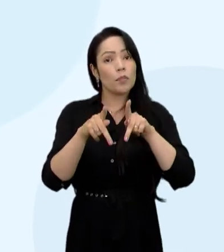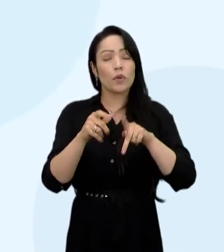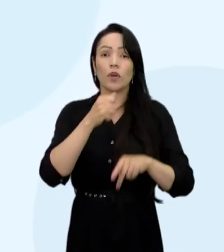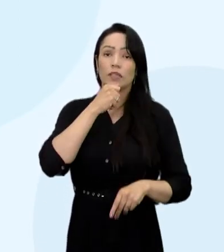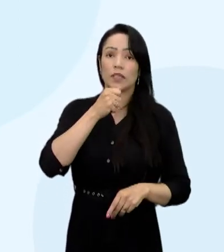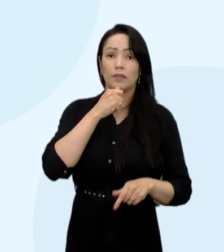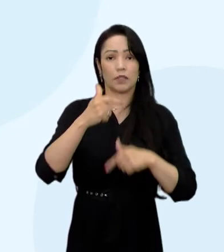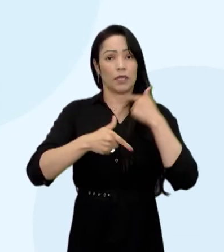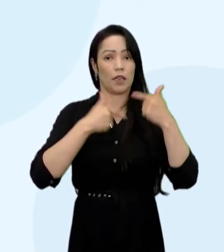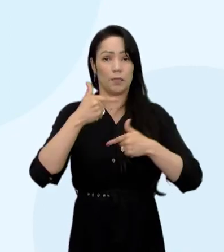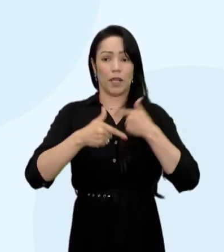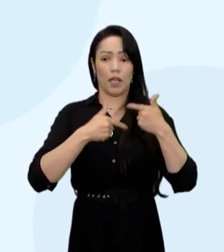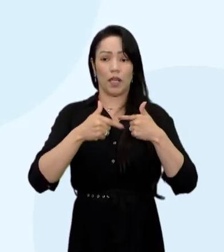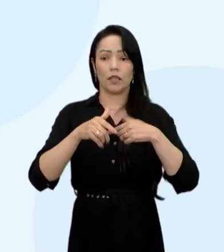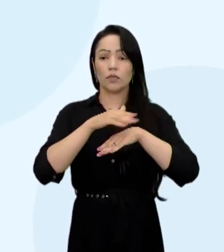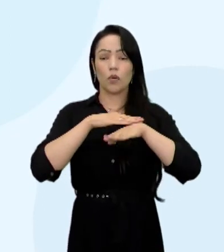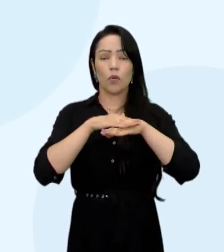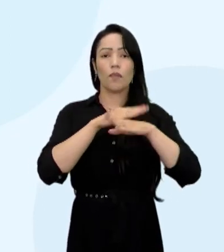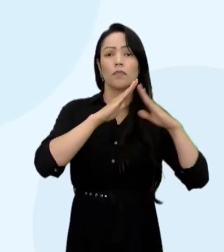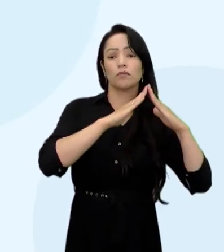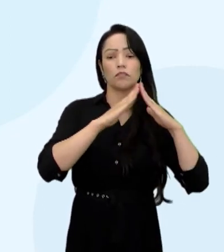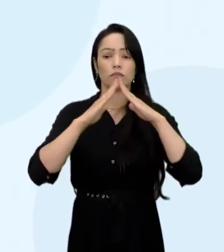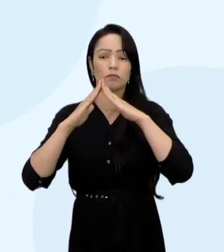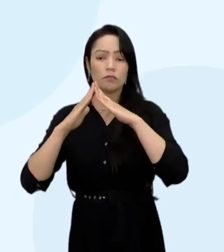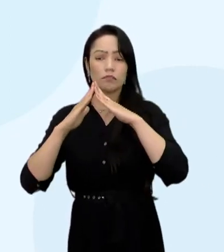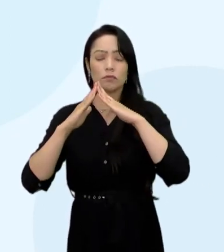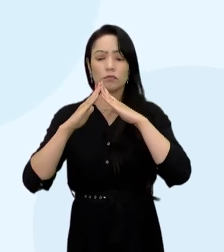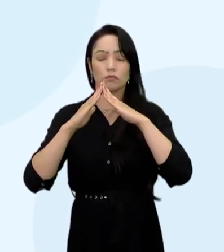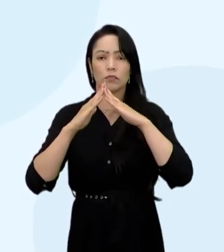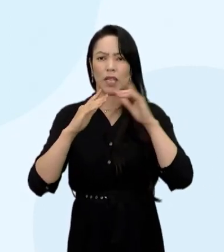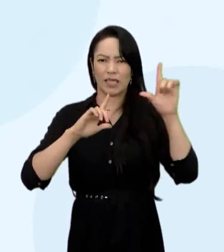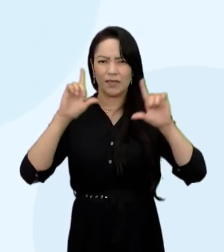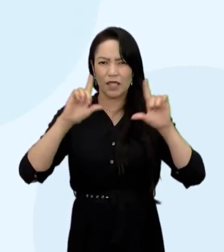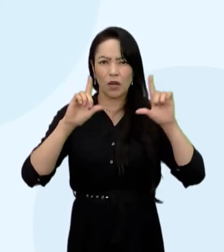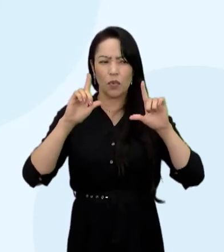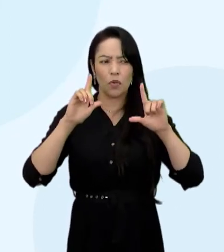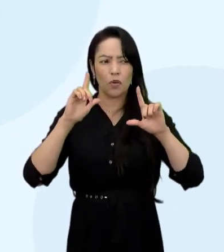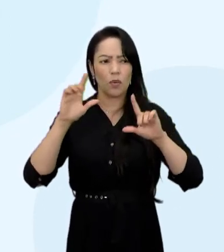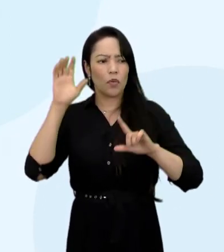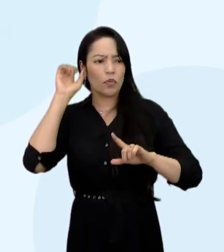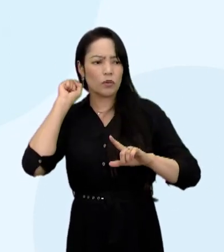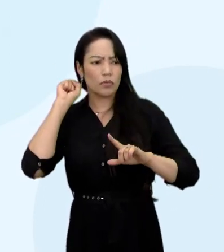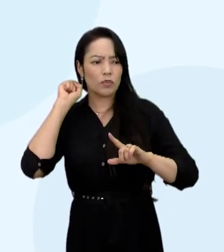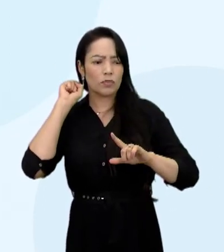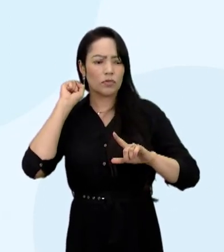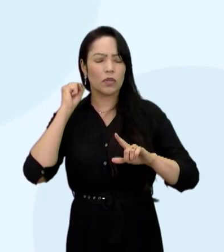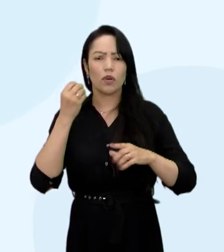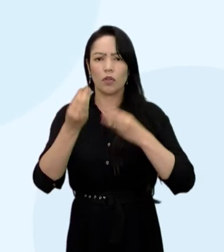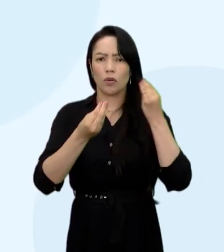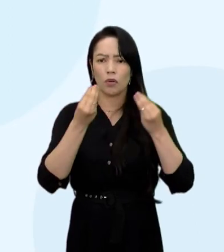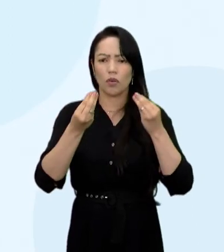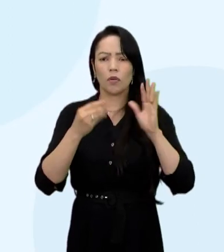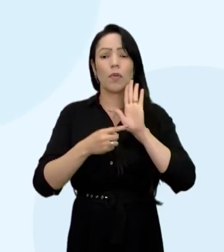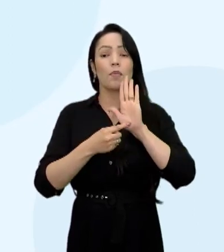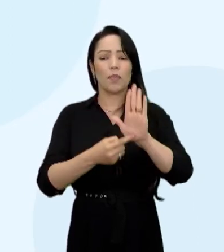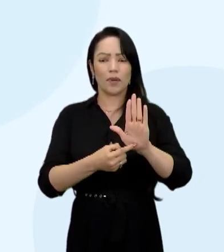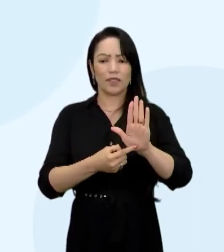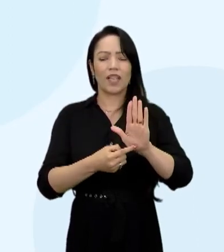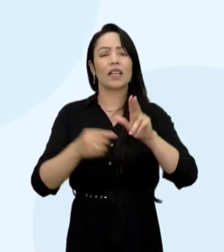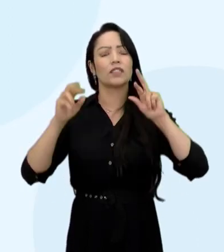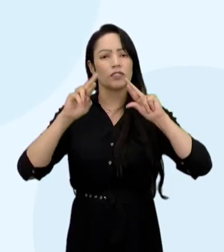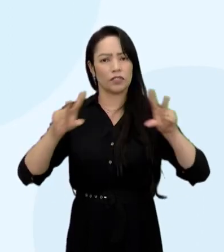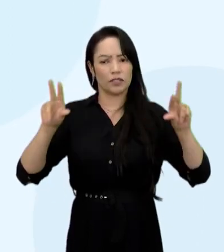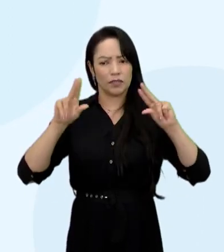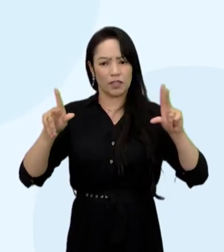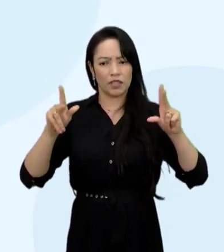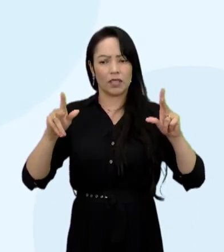numa conversa com um vizinho. Na televisão ou no rádio, o modo de apresentar as notícias é diferente do modo